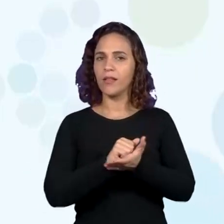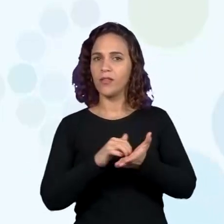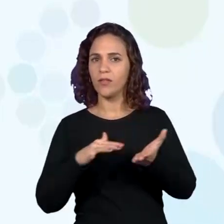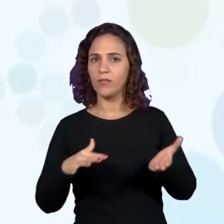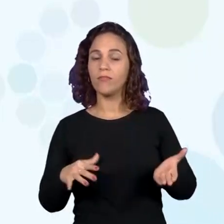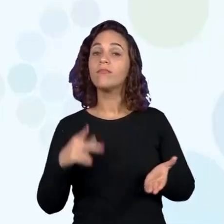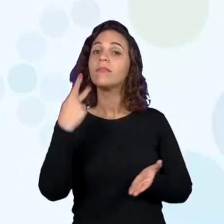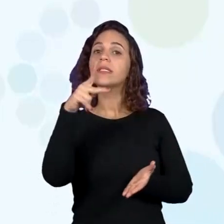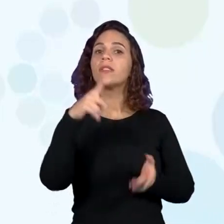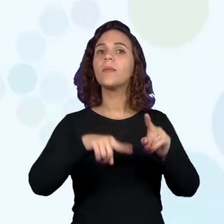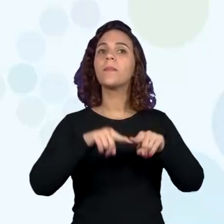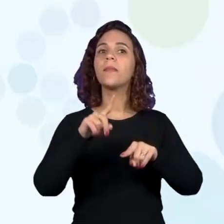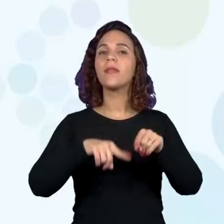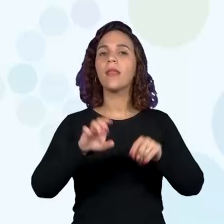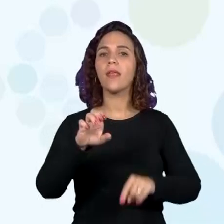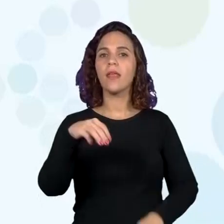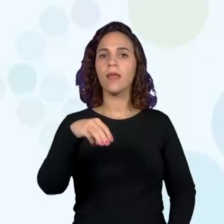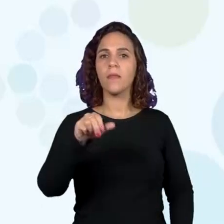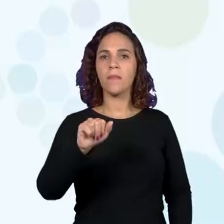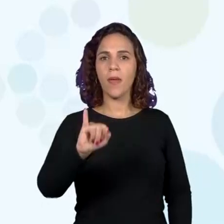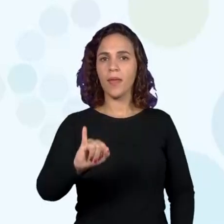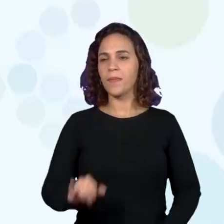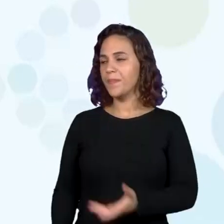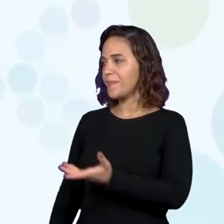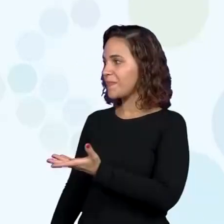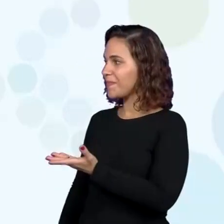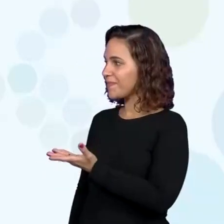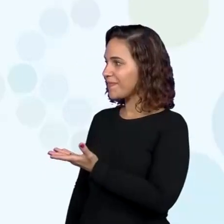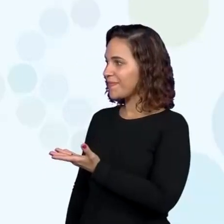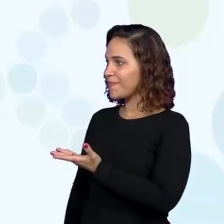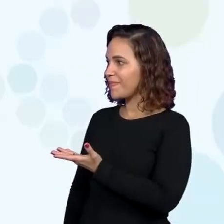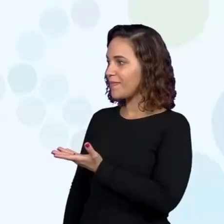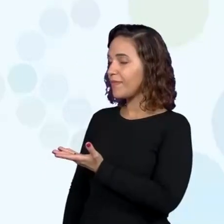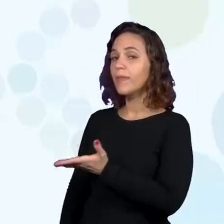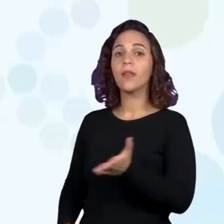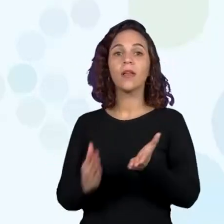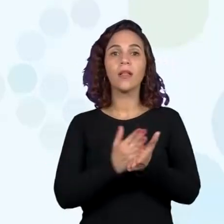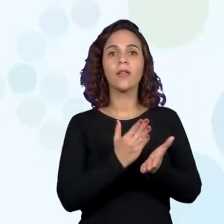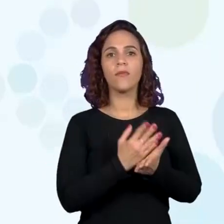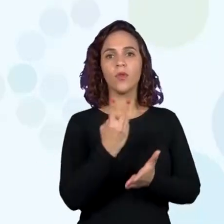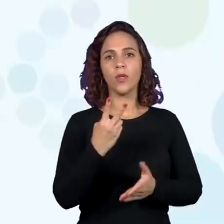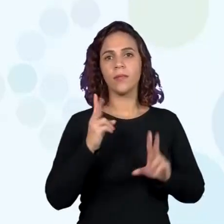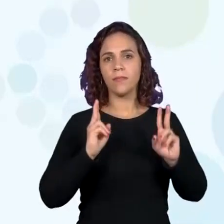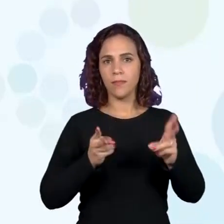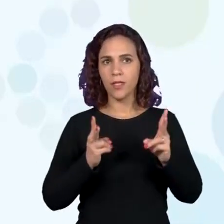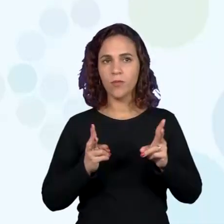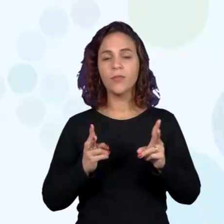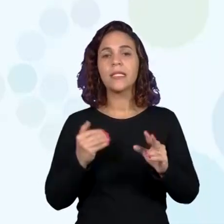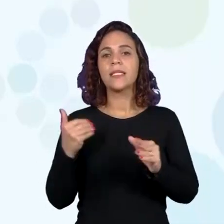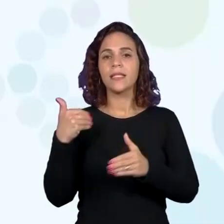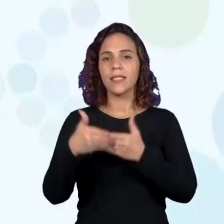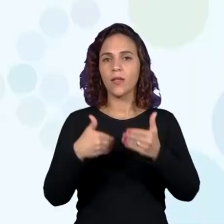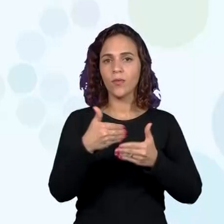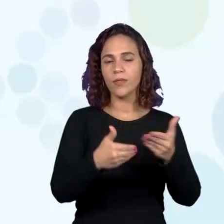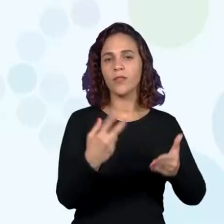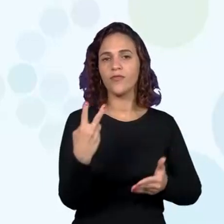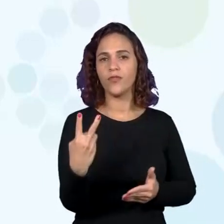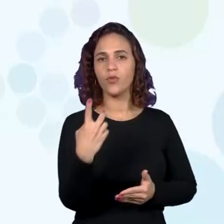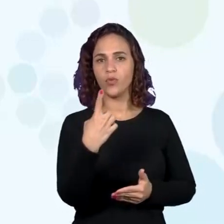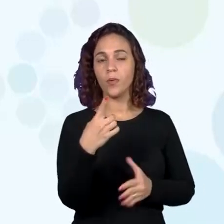pegar o EMAI lá do currículo em ação deles, continua no volume 2, a sequência 21 da